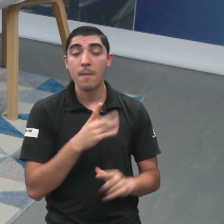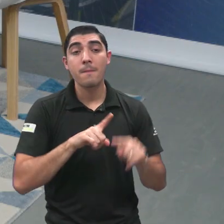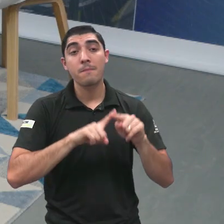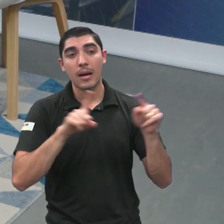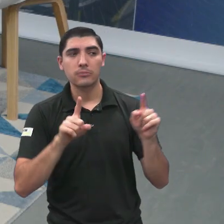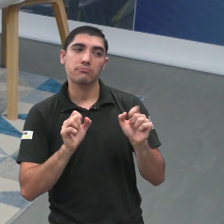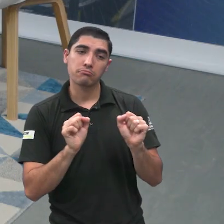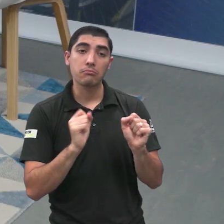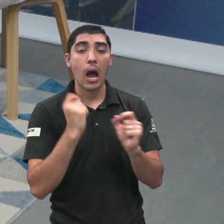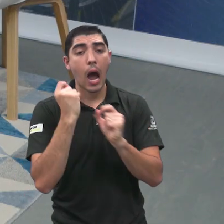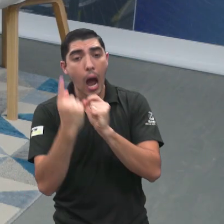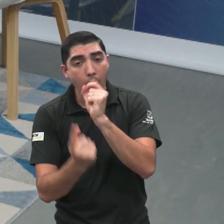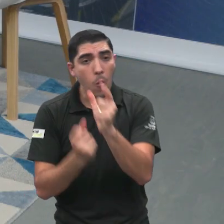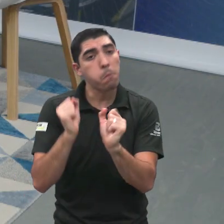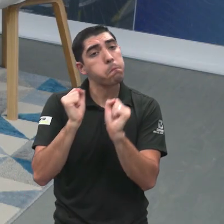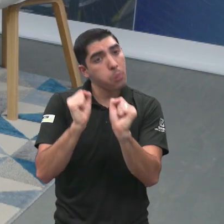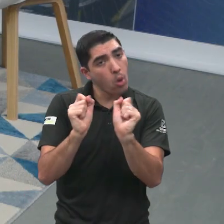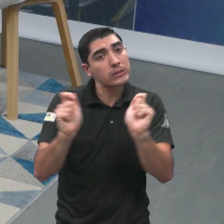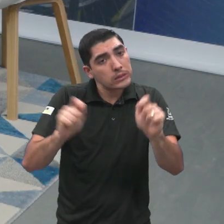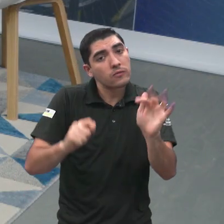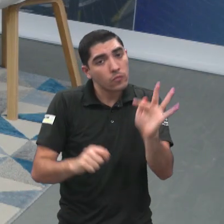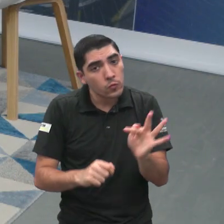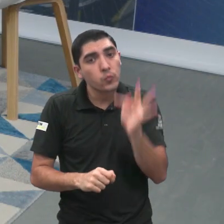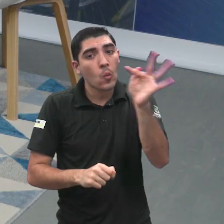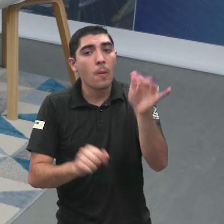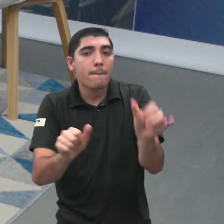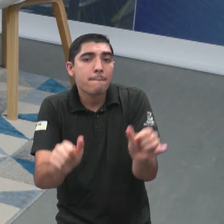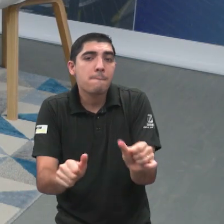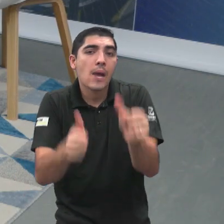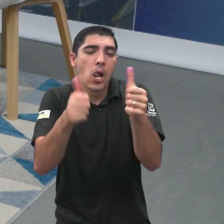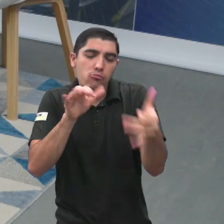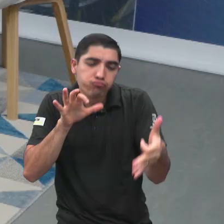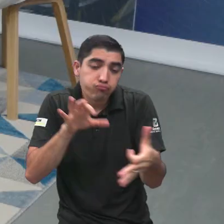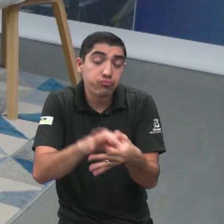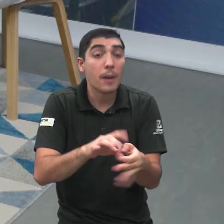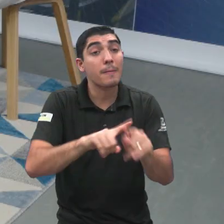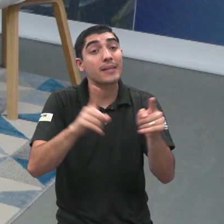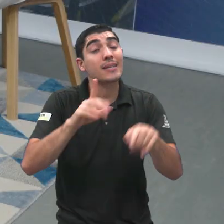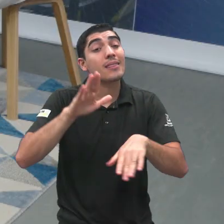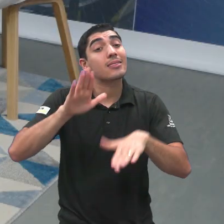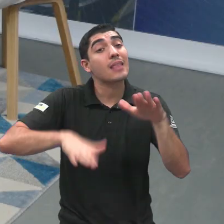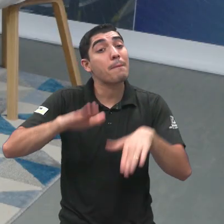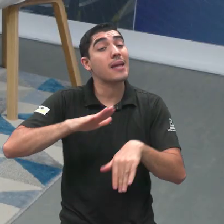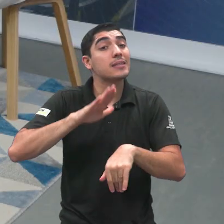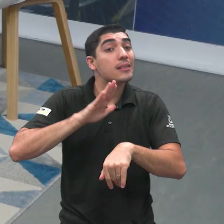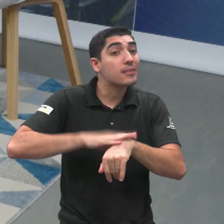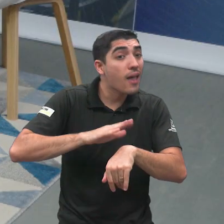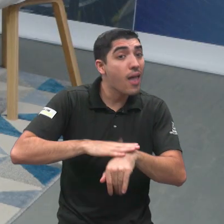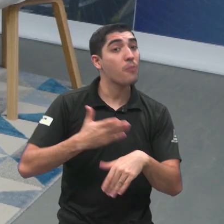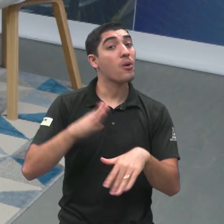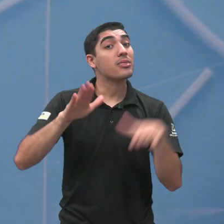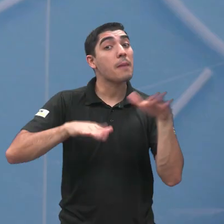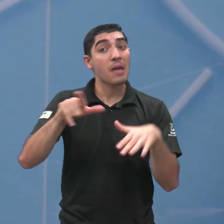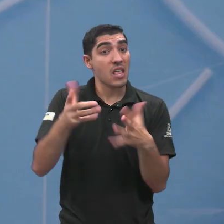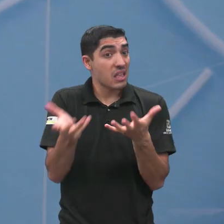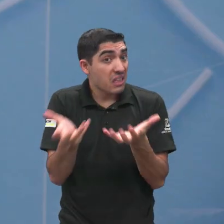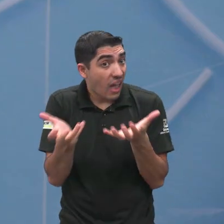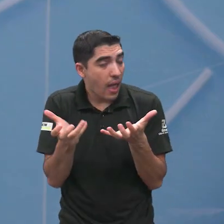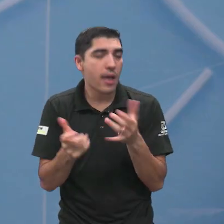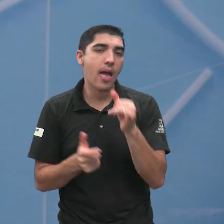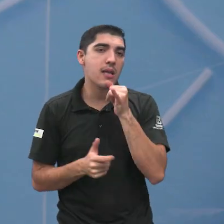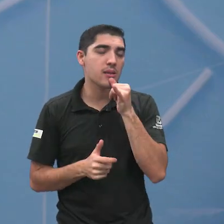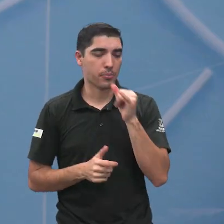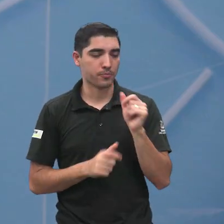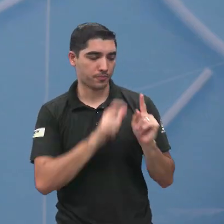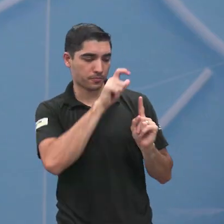ser construído, mas aí a gente acabou de falar da questão da intensidade ou duração. Então, o que o pai precisa analisar? Se